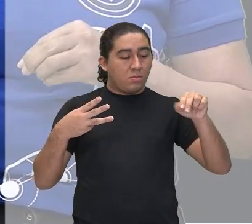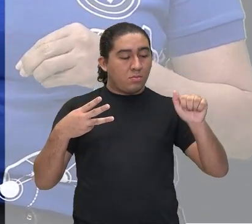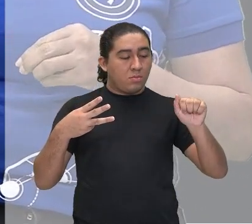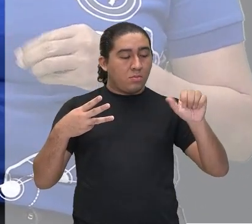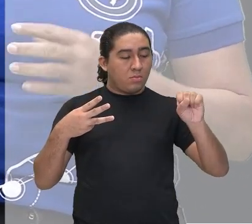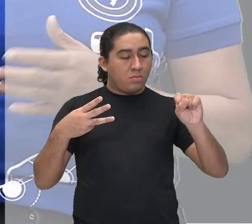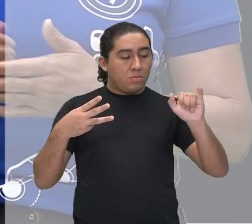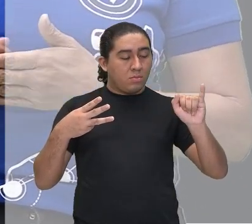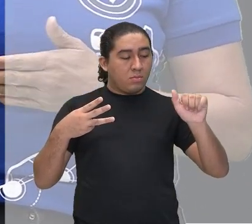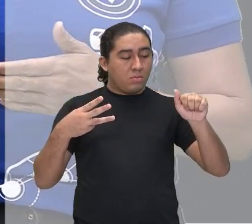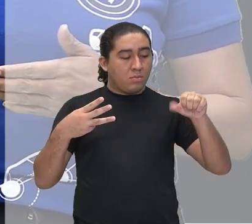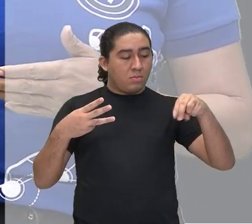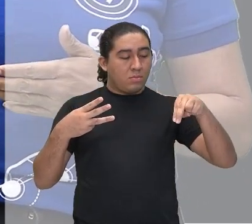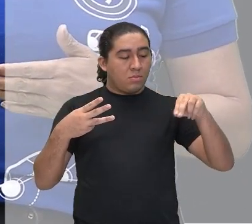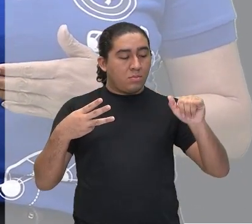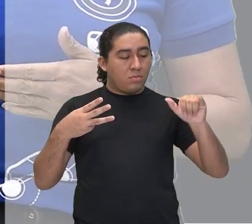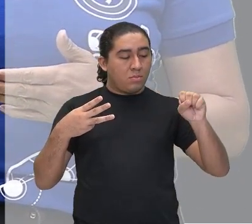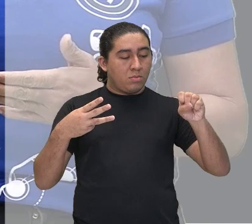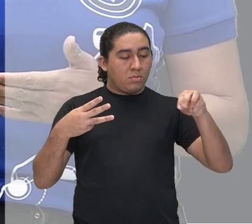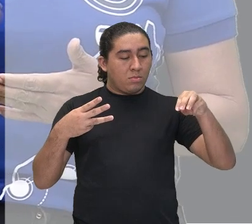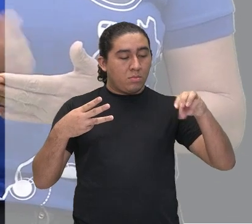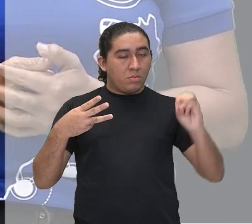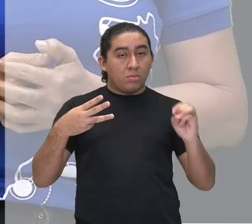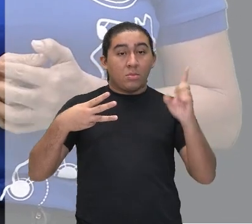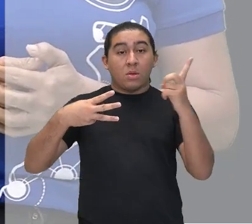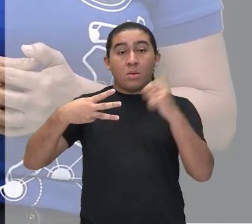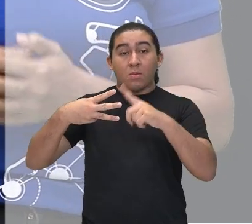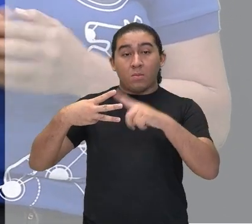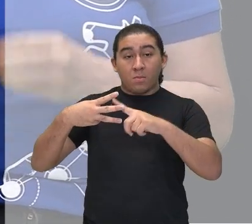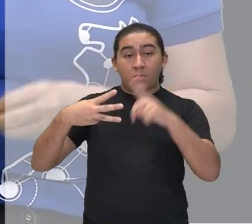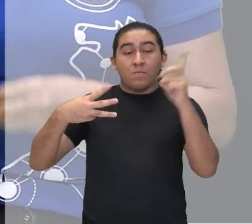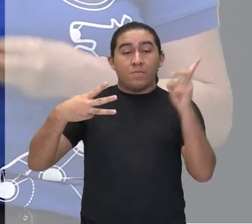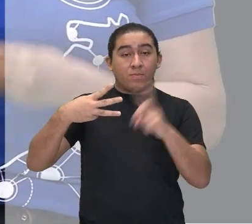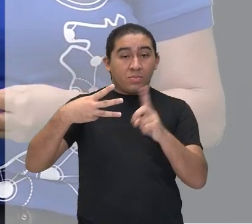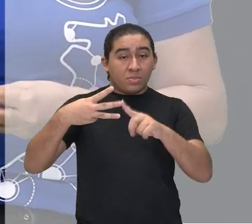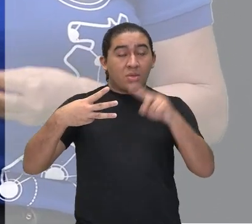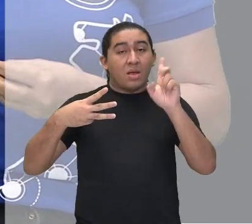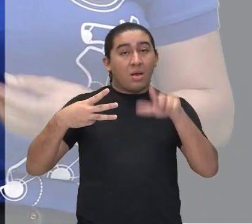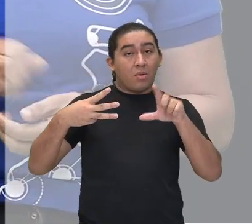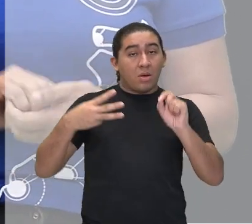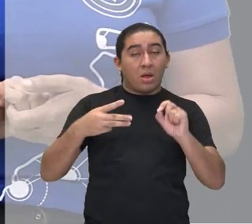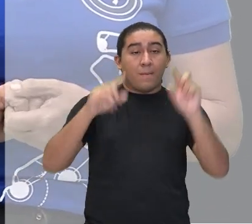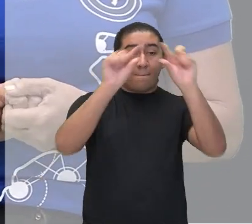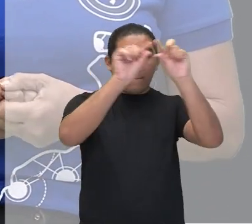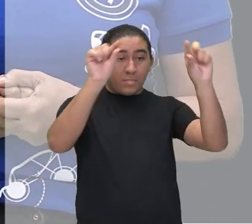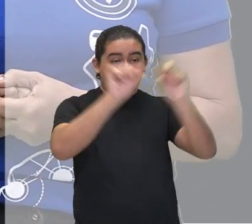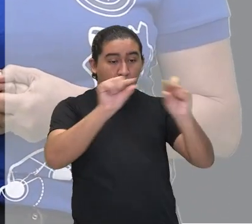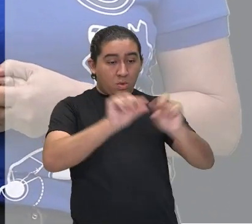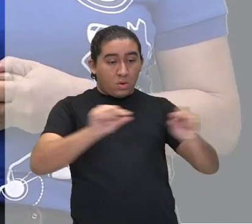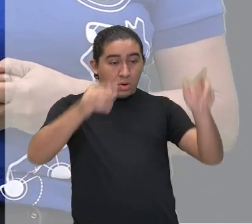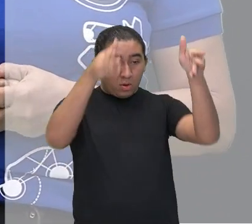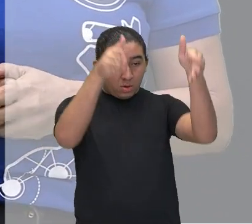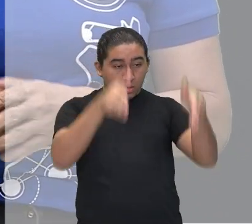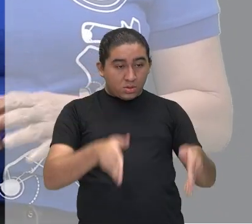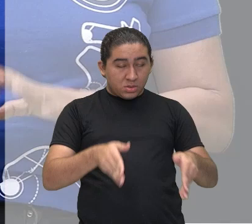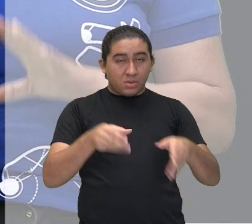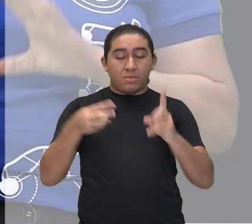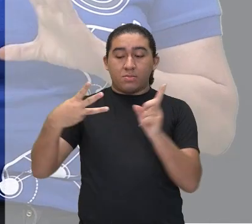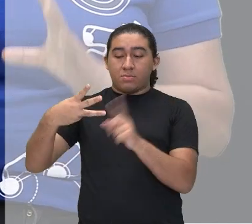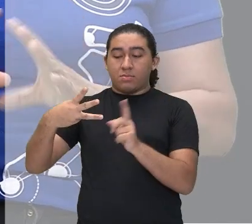aqueles textos contínuos, né? Já o parnasianismo, ele vem com a